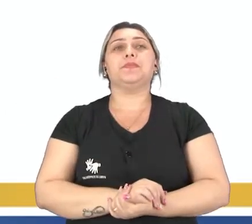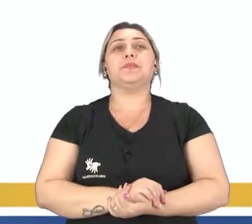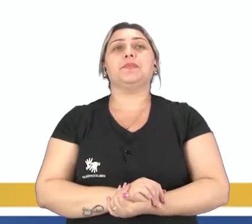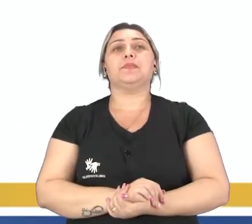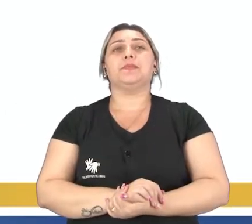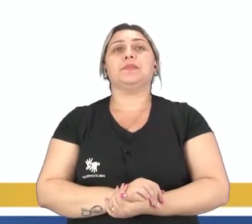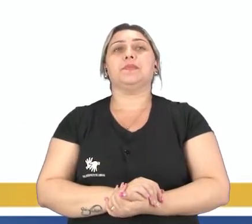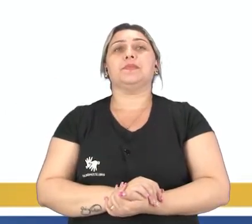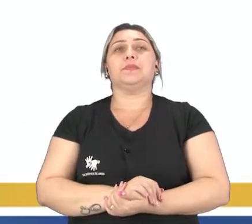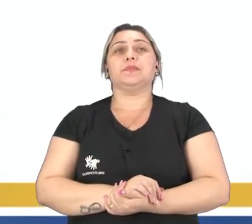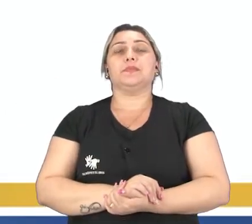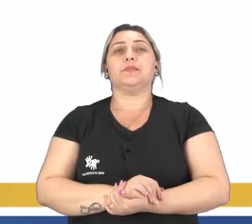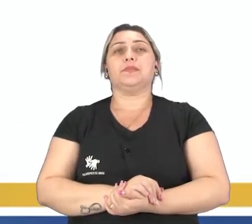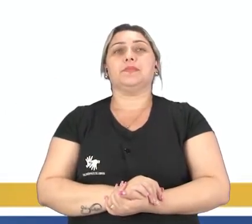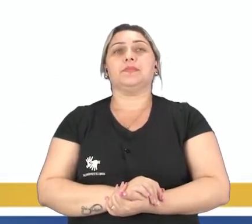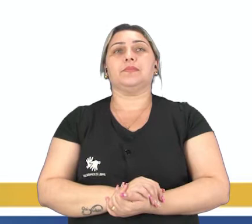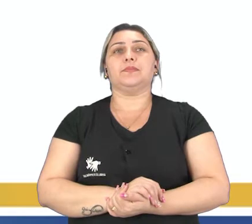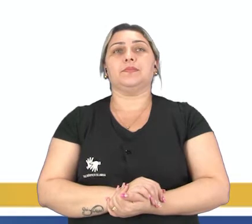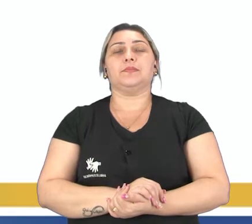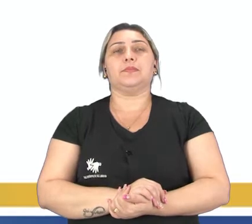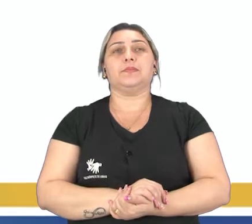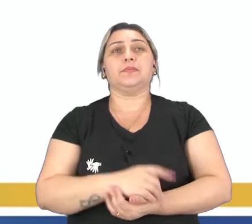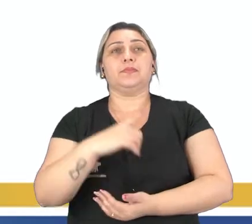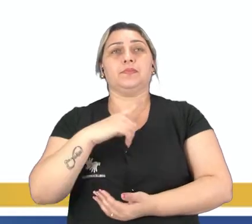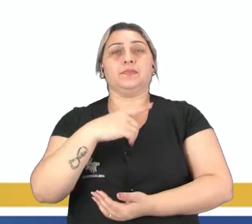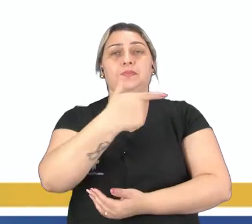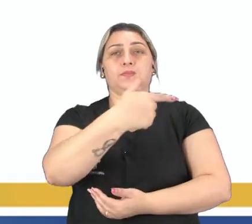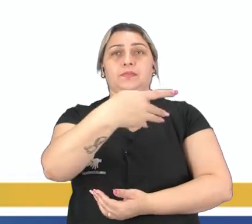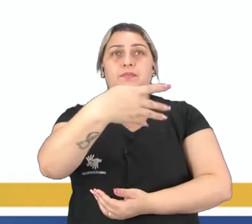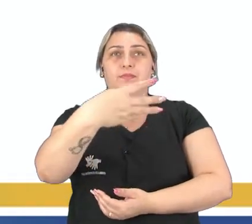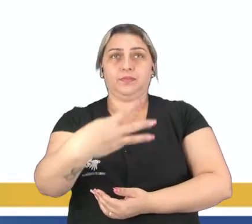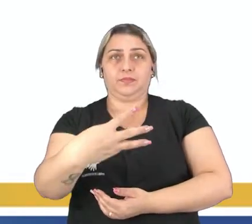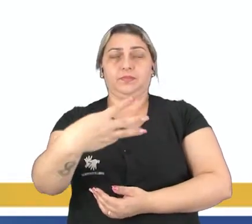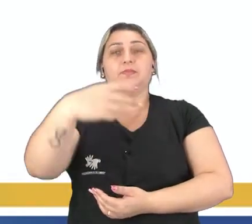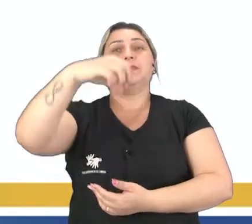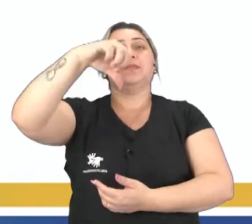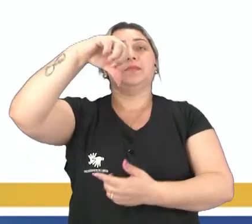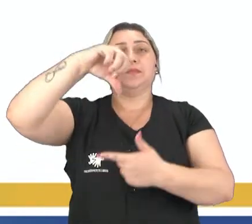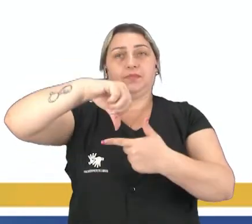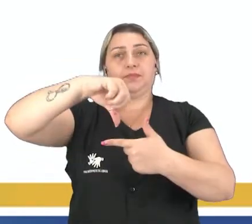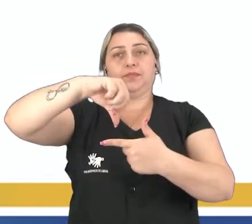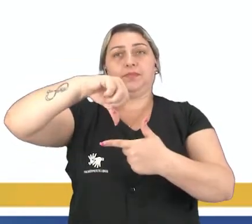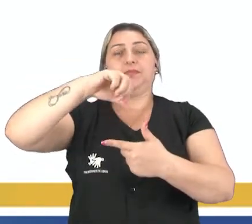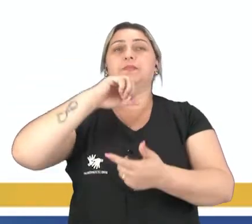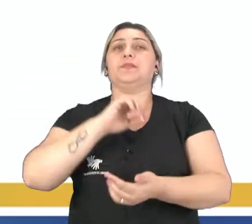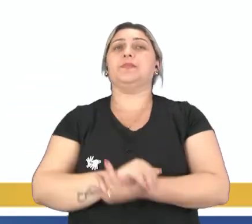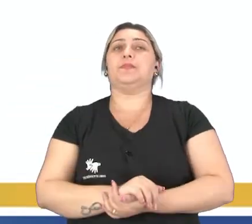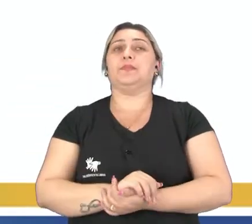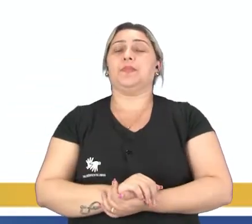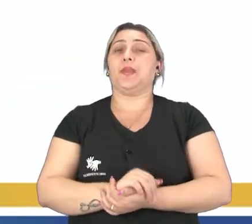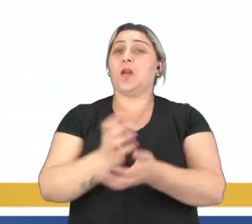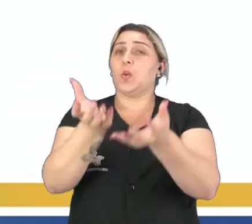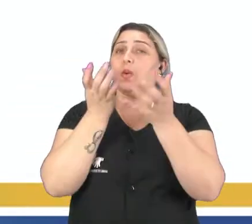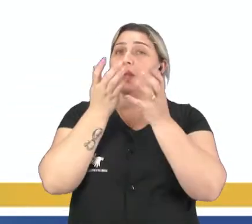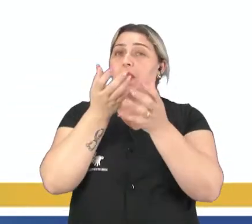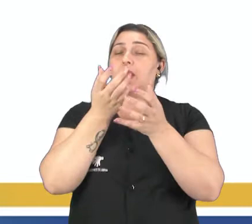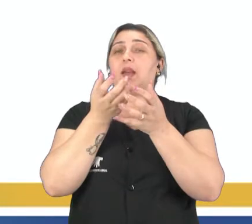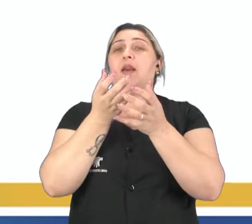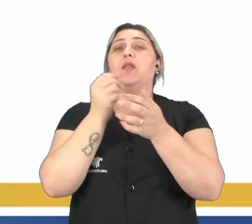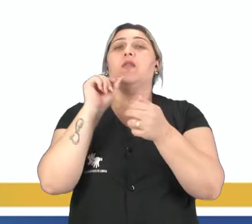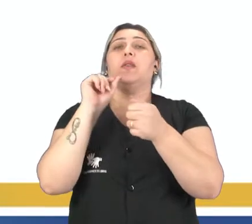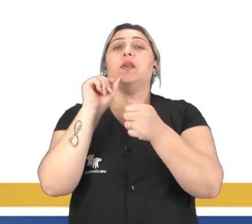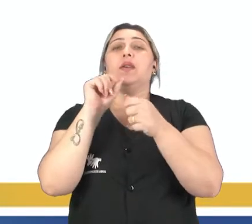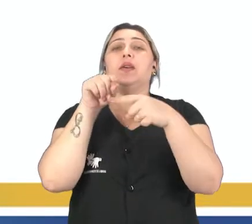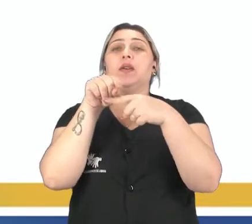podemos fazer? Teremos o seguinte, eu tenho 243 dividido para 9. E quando eu quero resolver uma